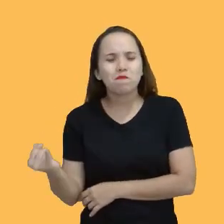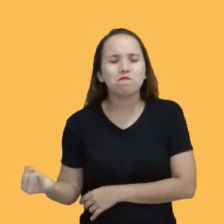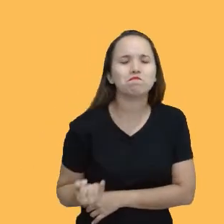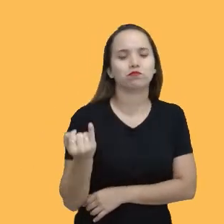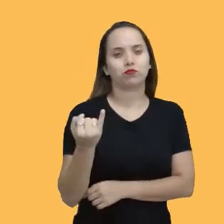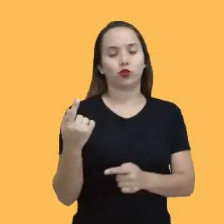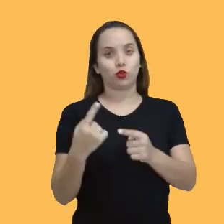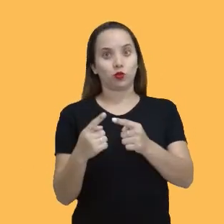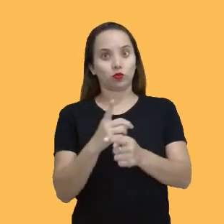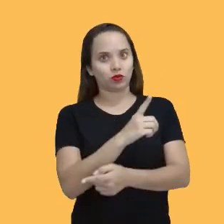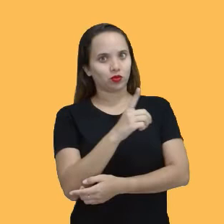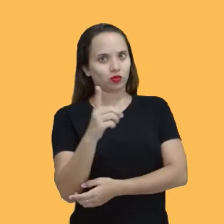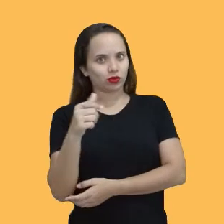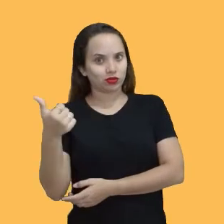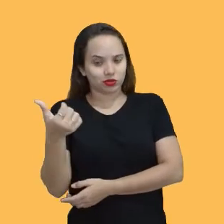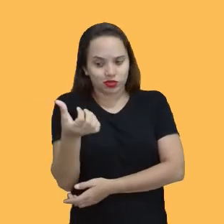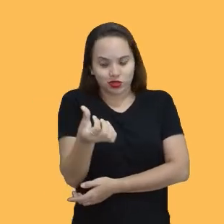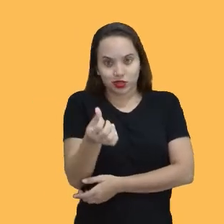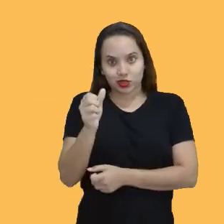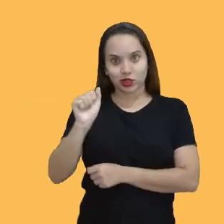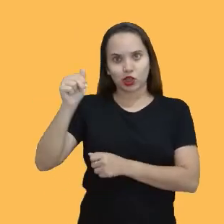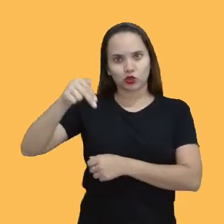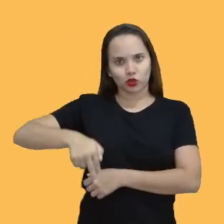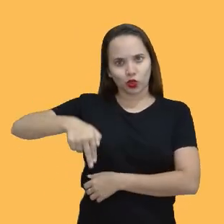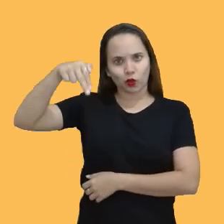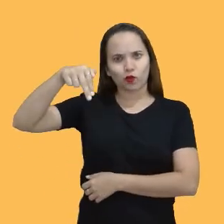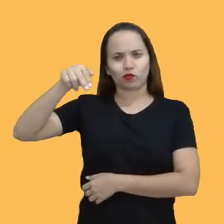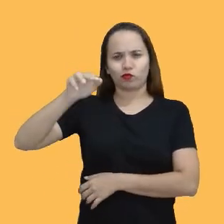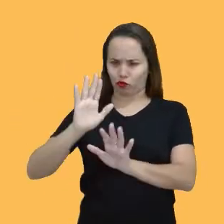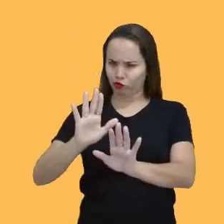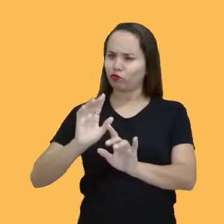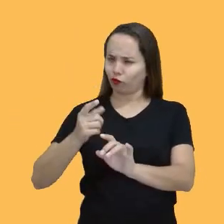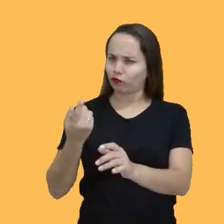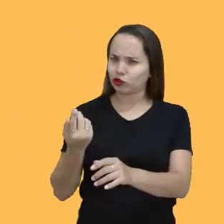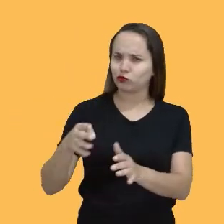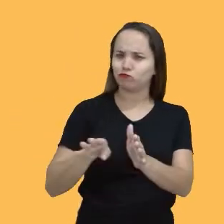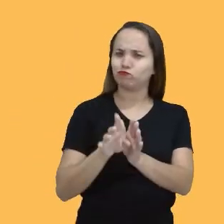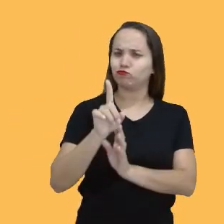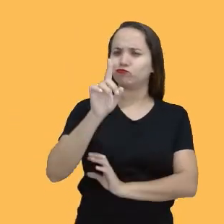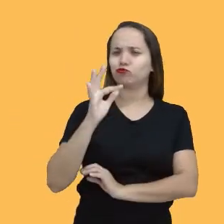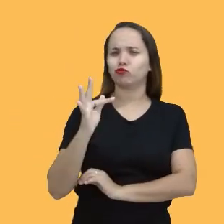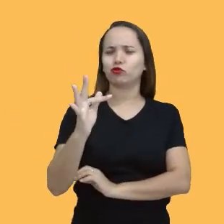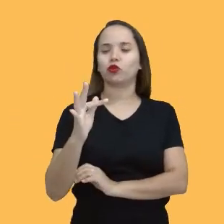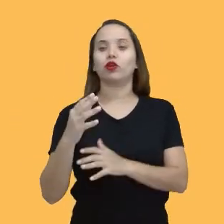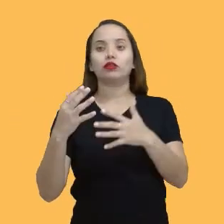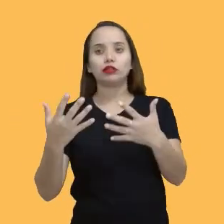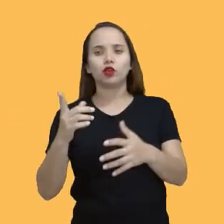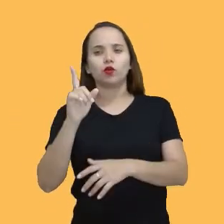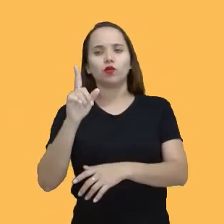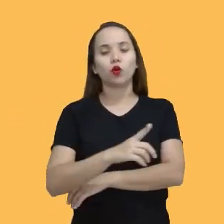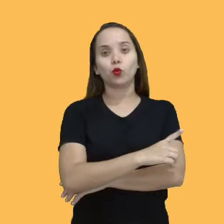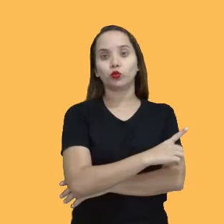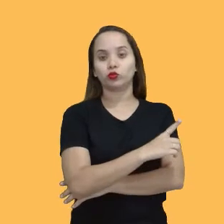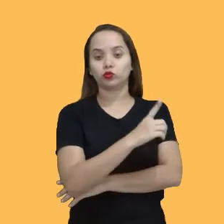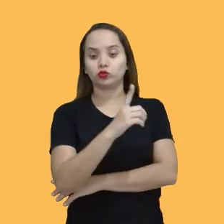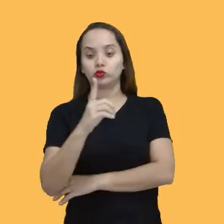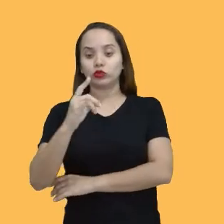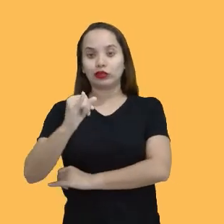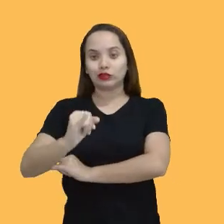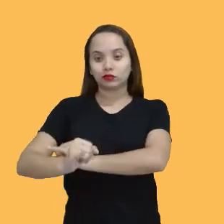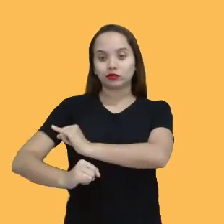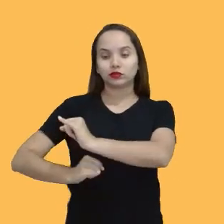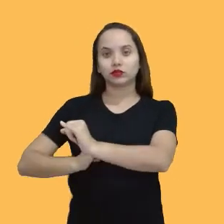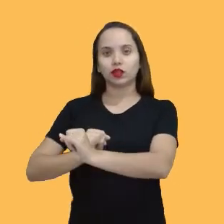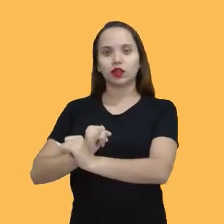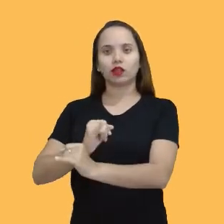novembro, já, né, daqui a algumas semanas, foi instituído pela própria ONU como o Dia Internacional para a